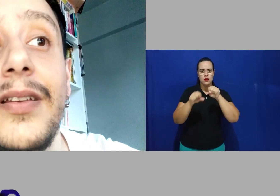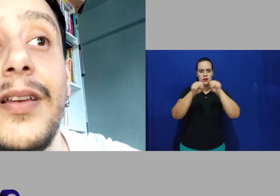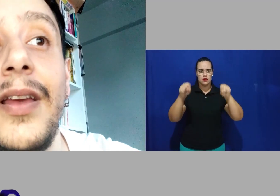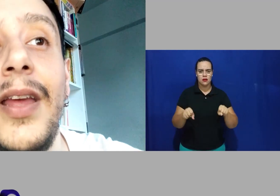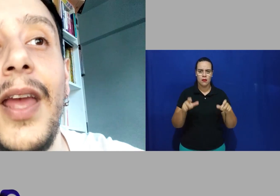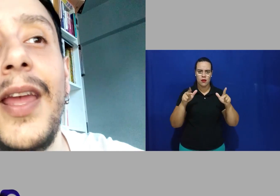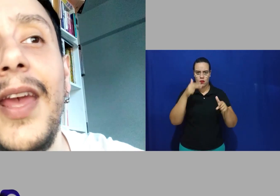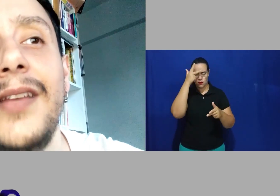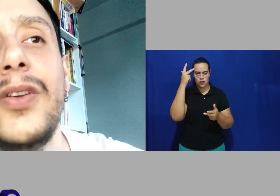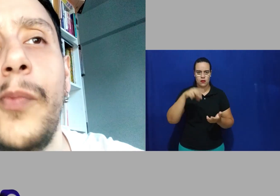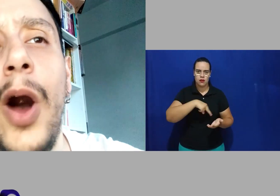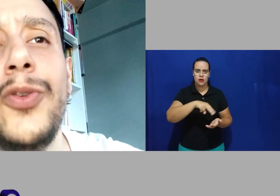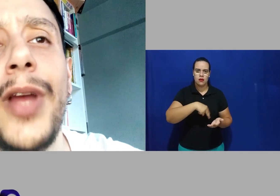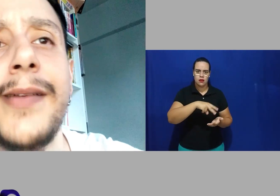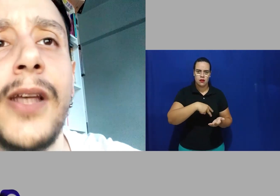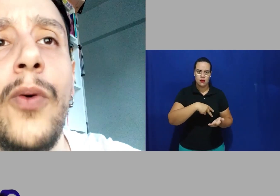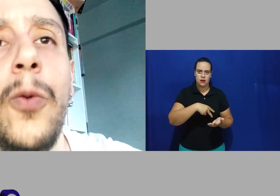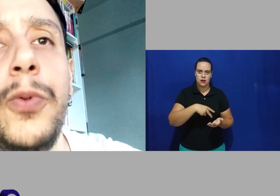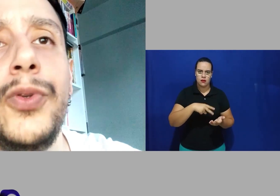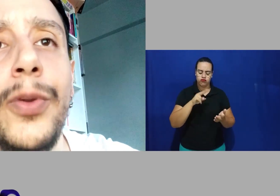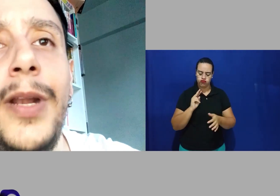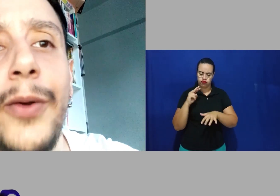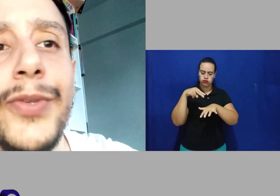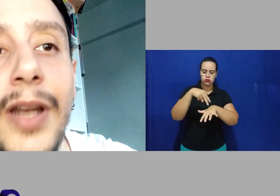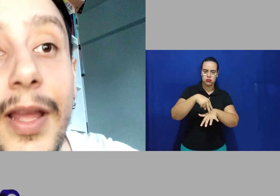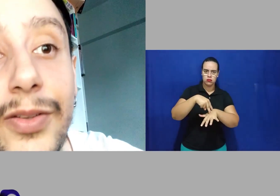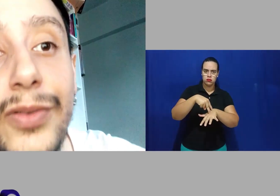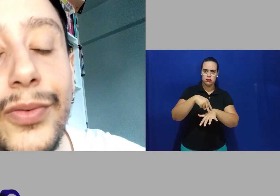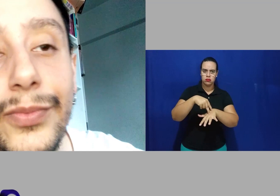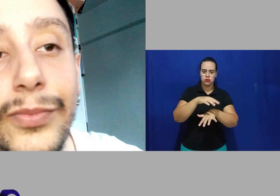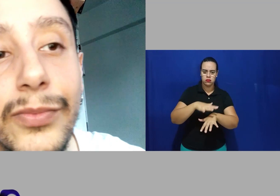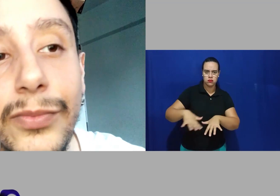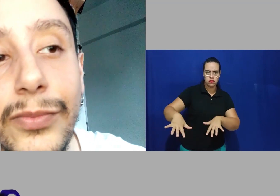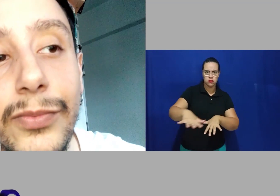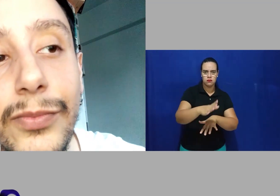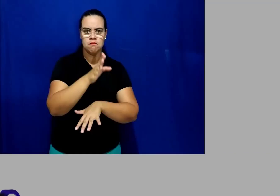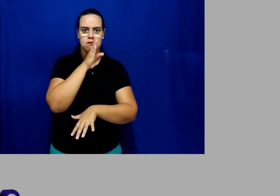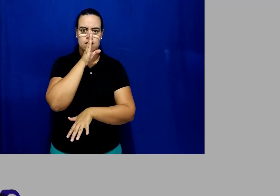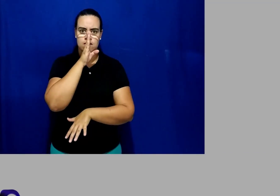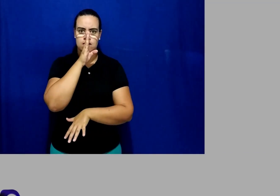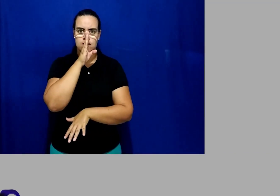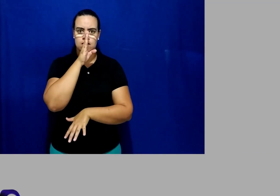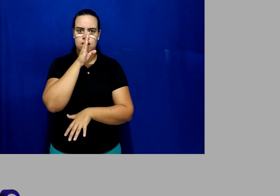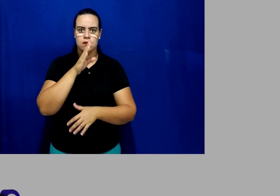dança, erguer-se como áudio-reação ao pulso turbilhão de silêncio.